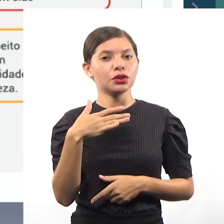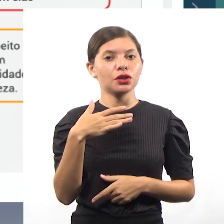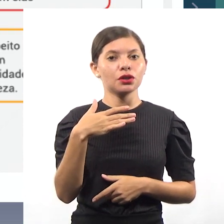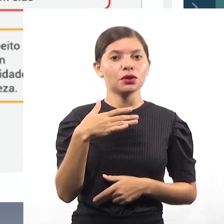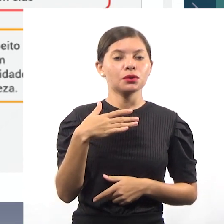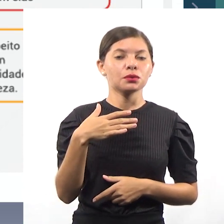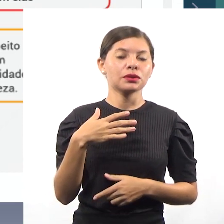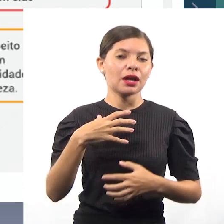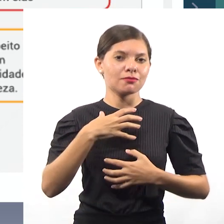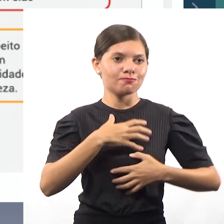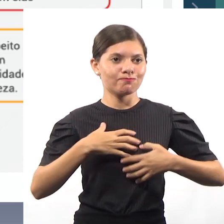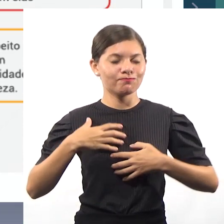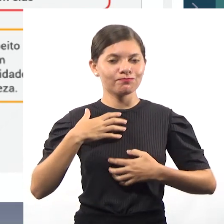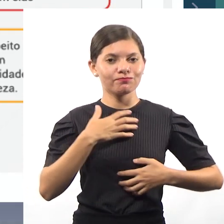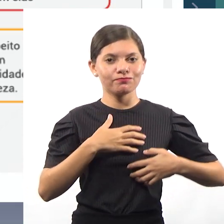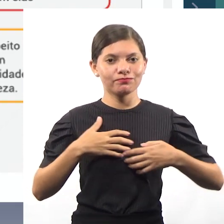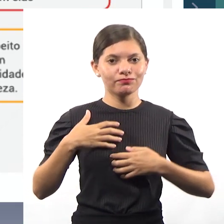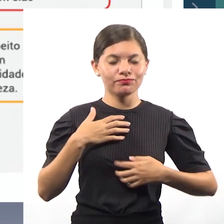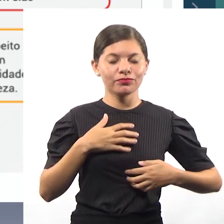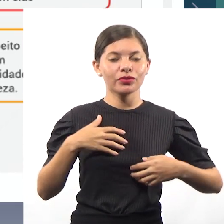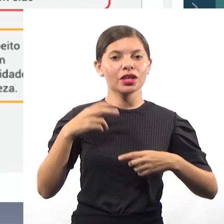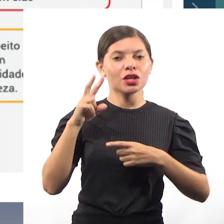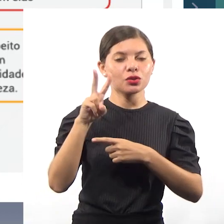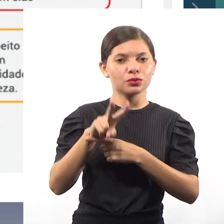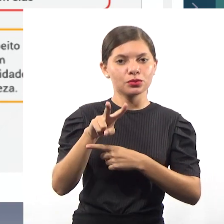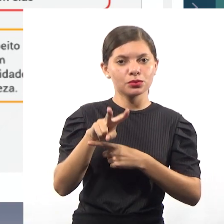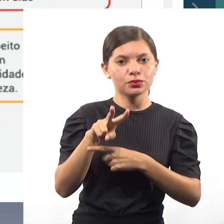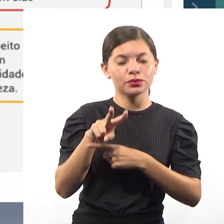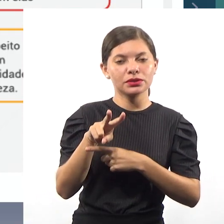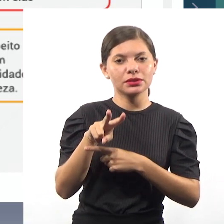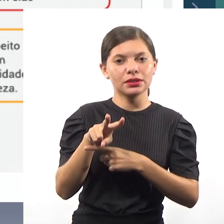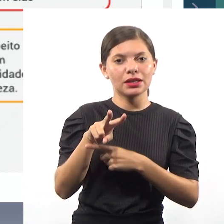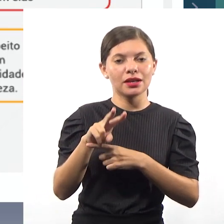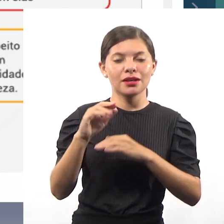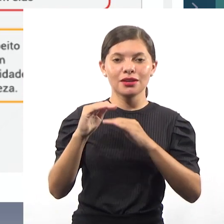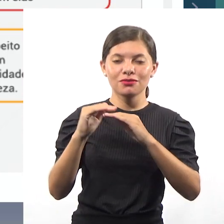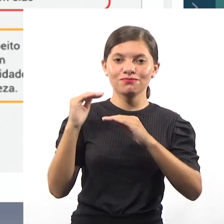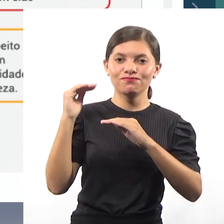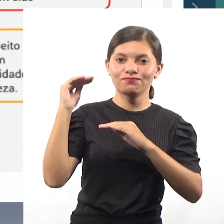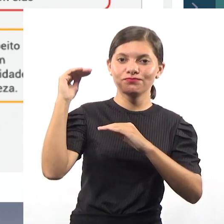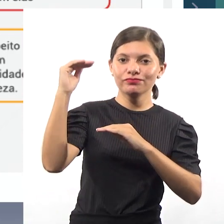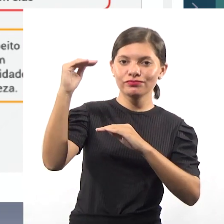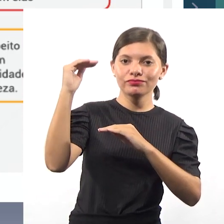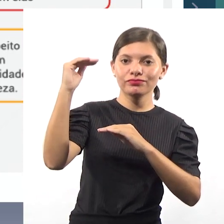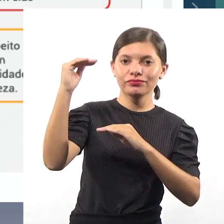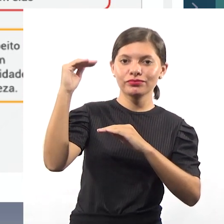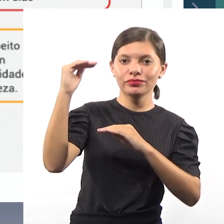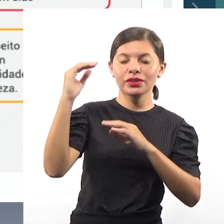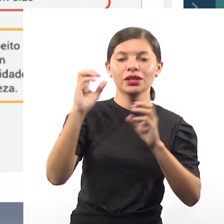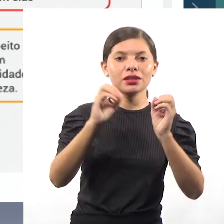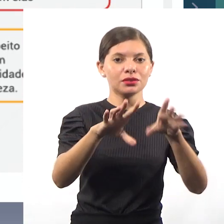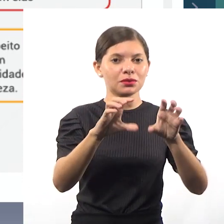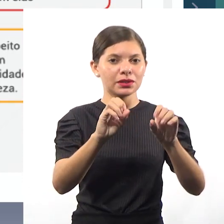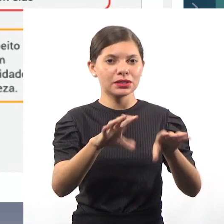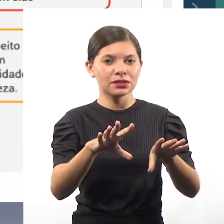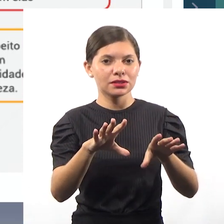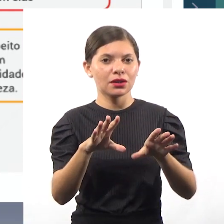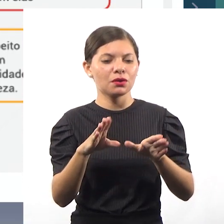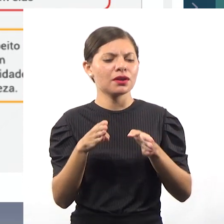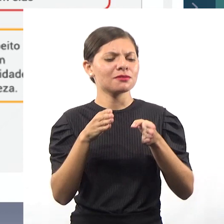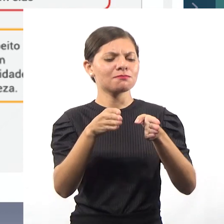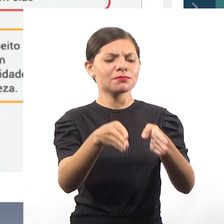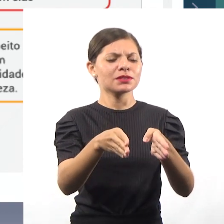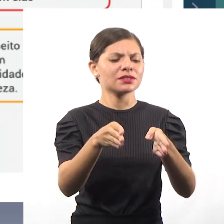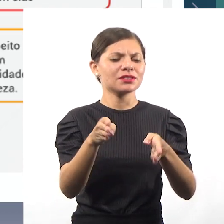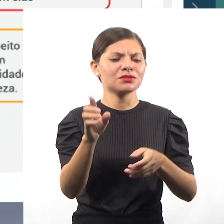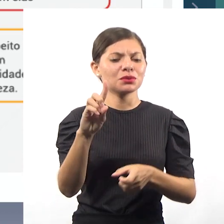das emoções. A educação socioemocional é uma crescente e, embora não esteja